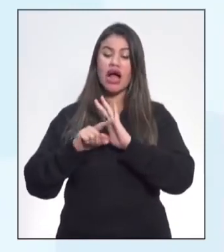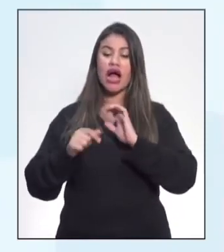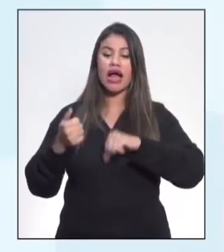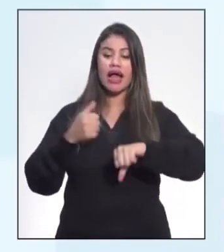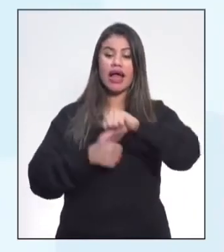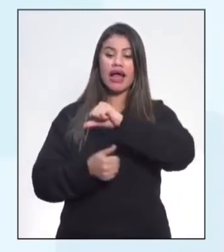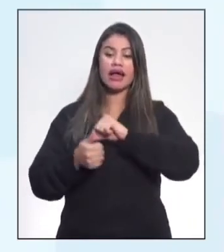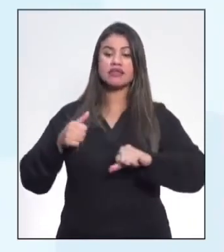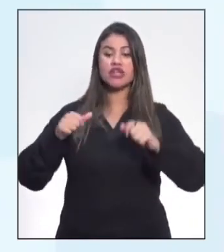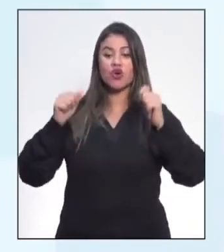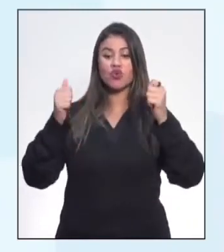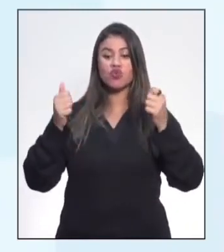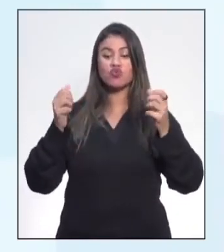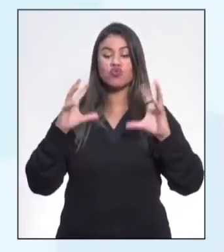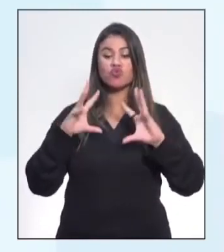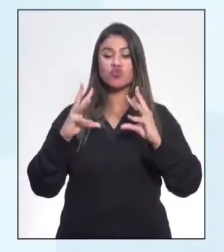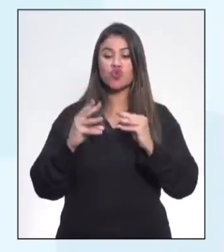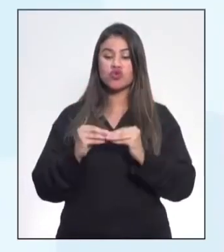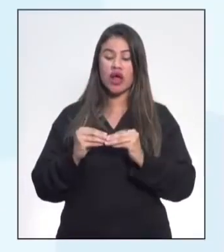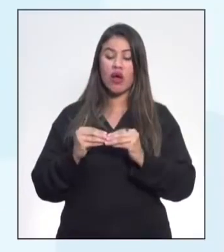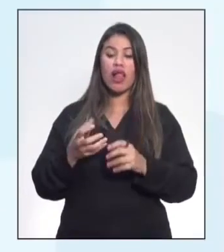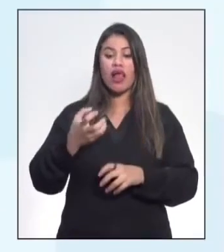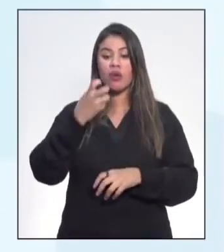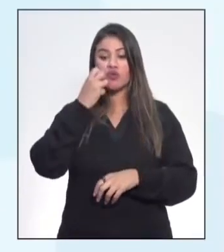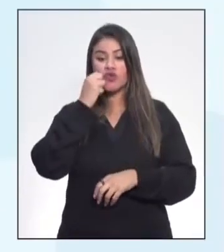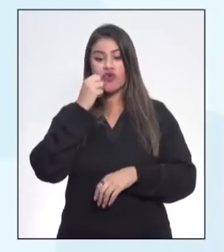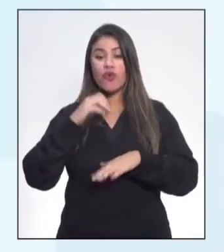ela absorveu mais ou liberou mais?